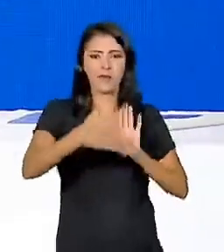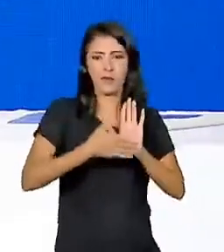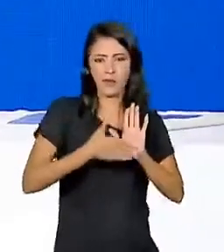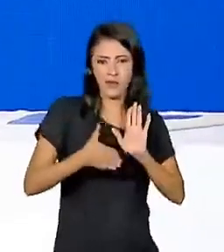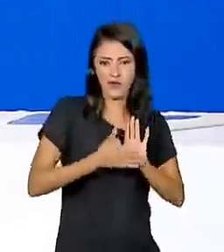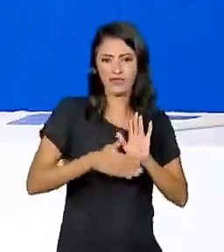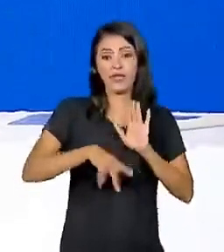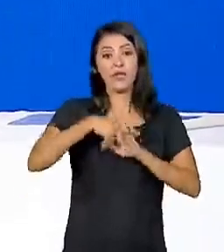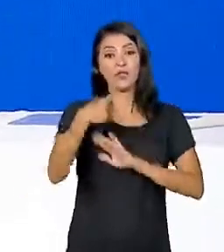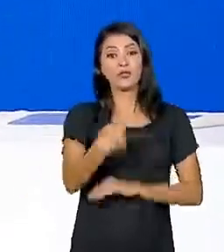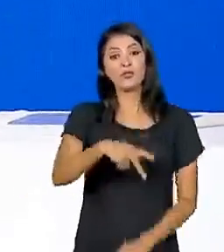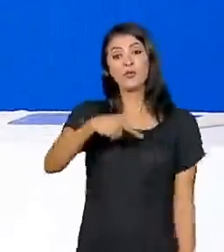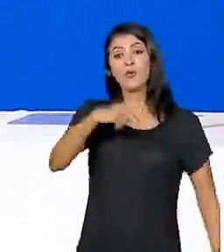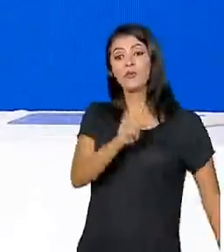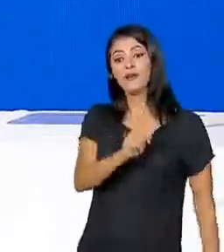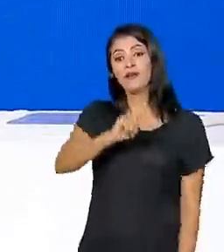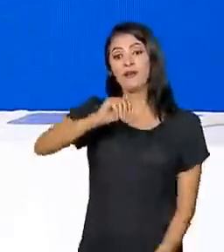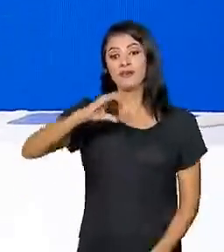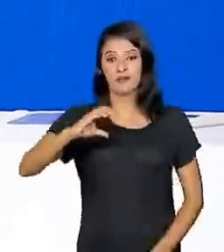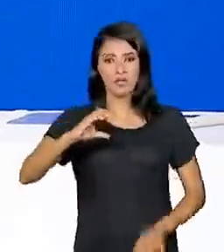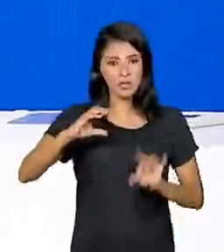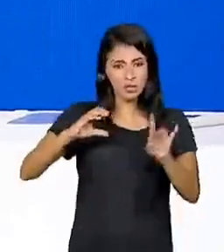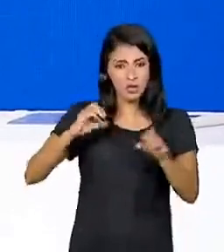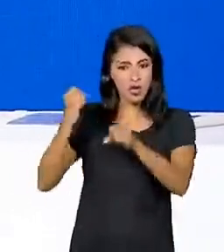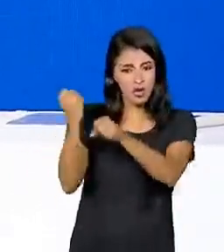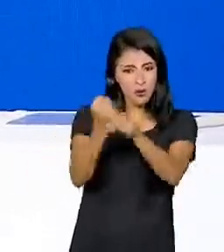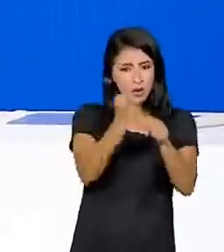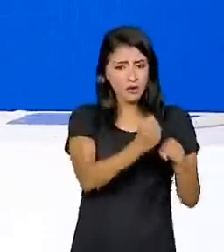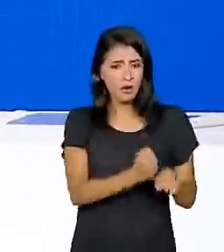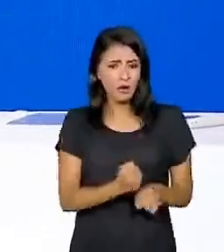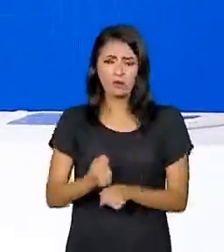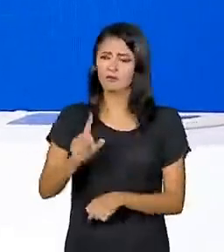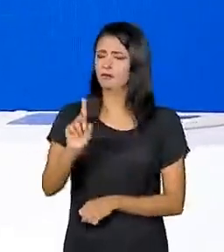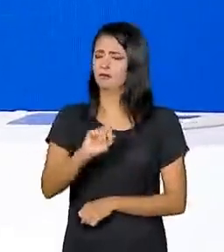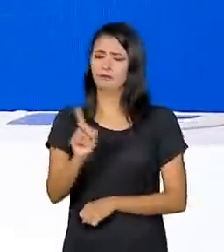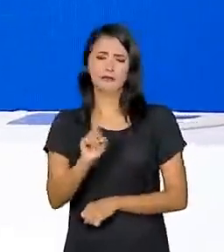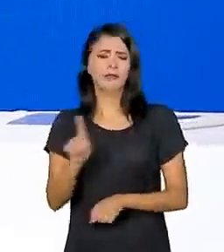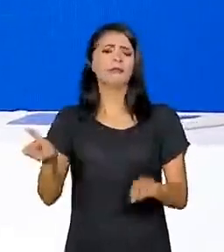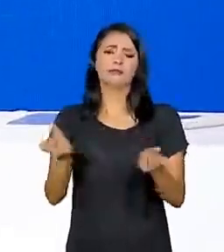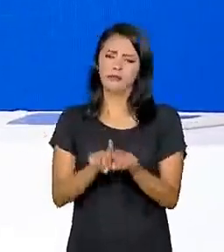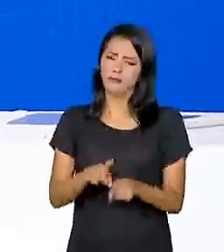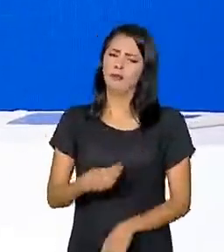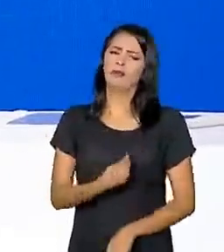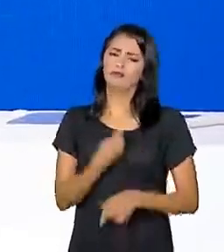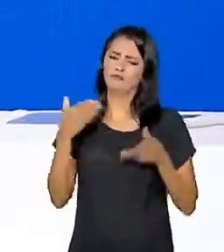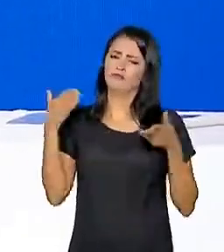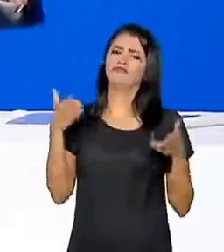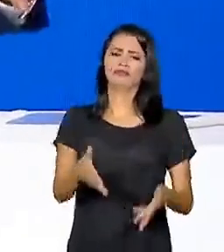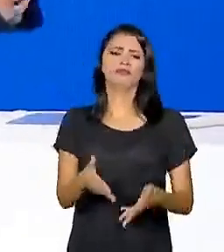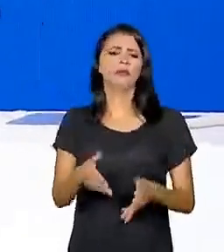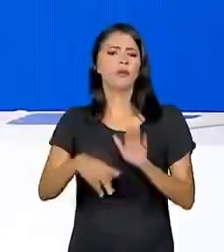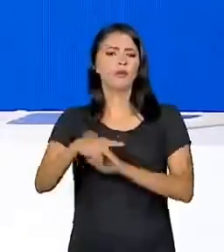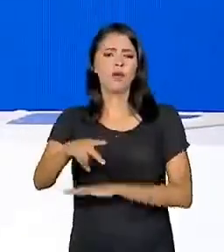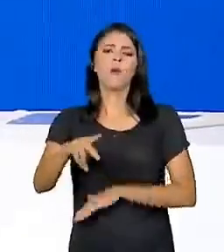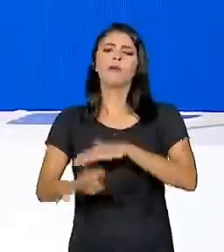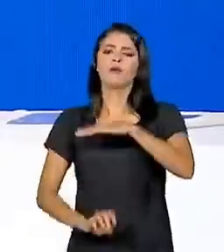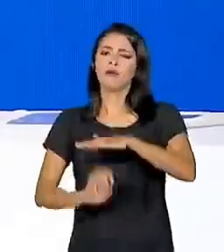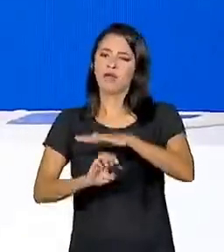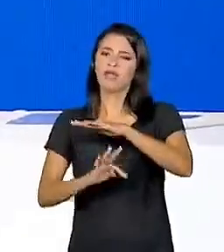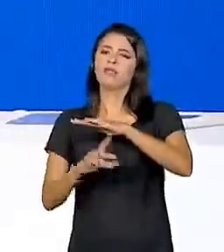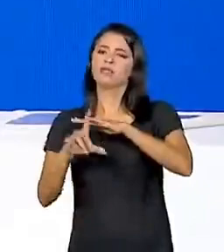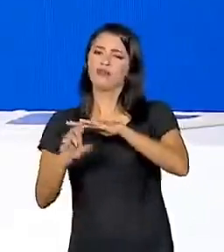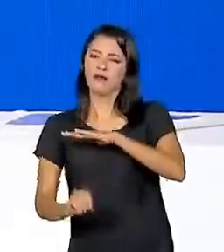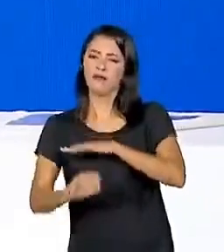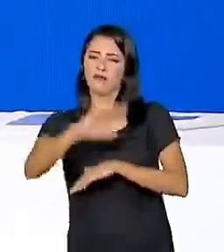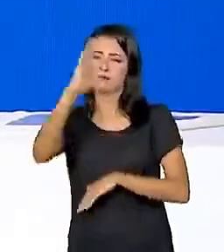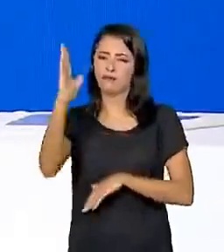ser apenas um conglomerado de obras, mas com a participação do Estado brasileiro, incentivando para que as diversas